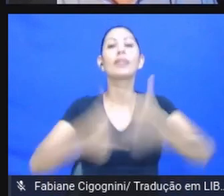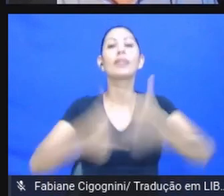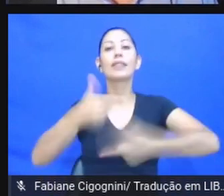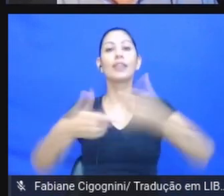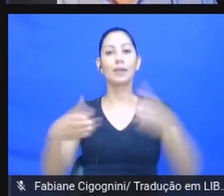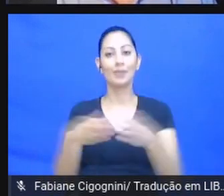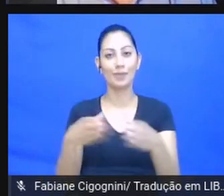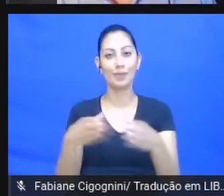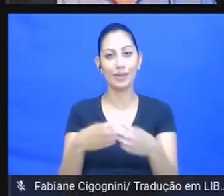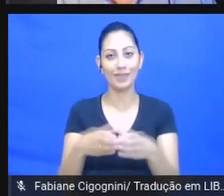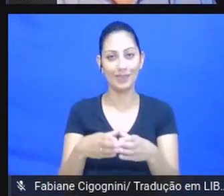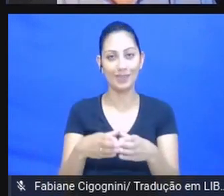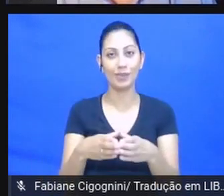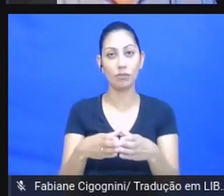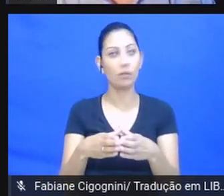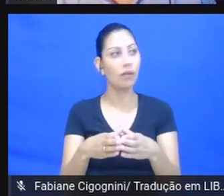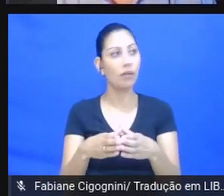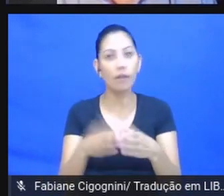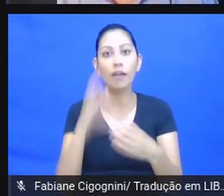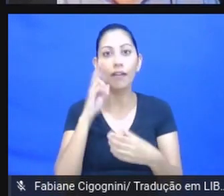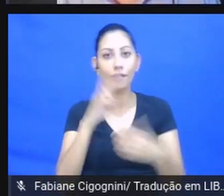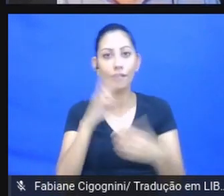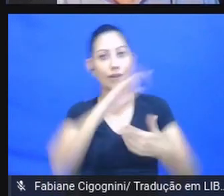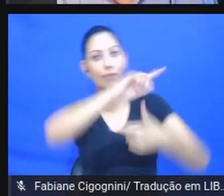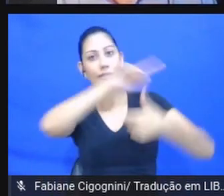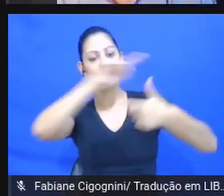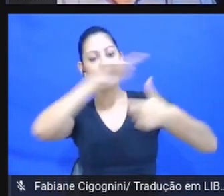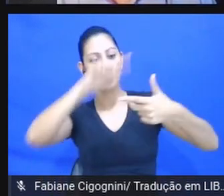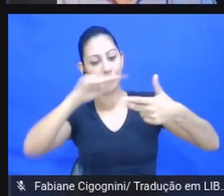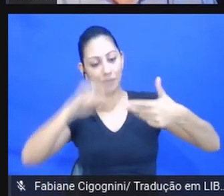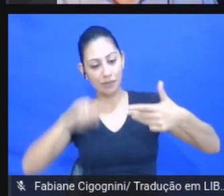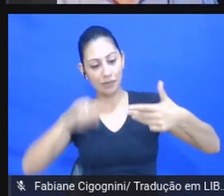também muitas formas de gerenciar